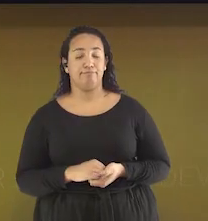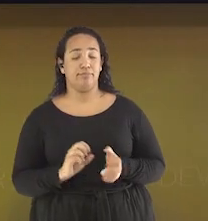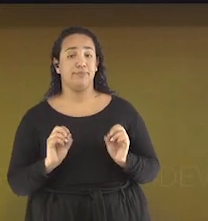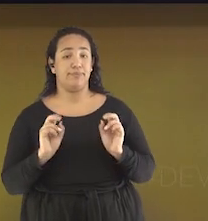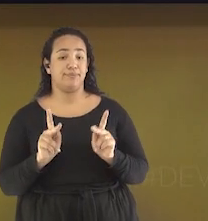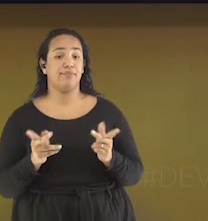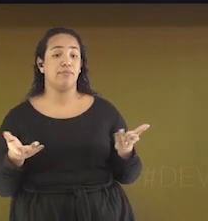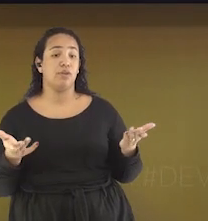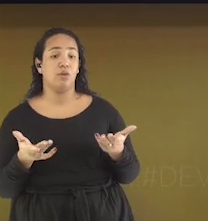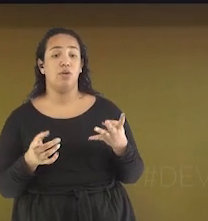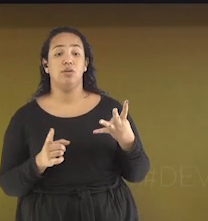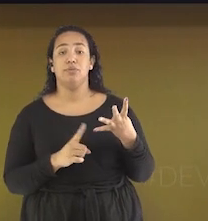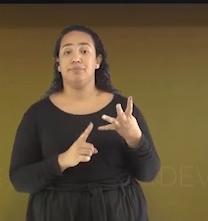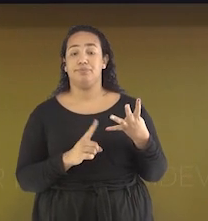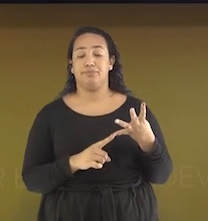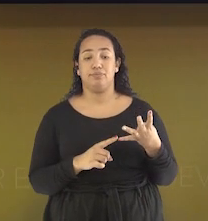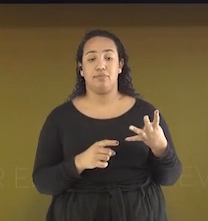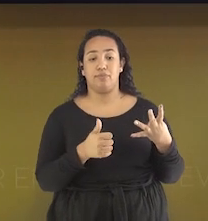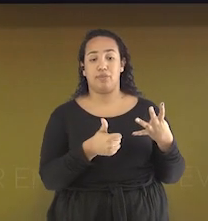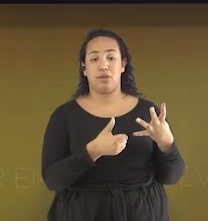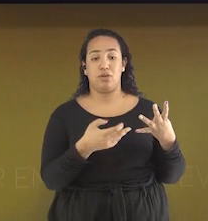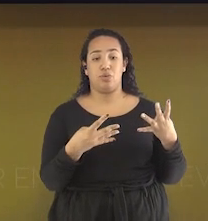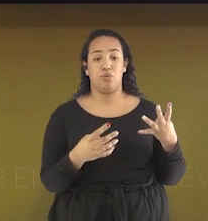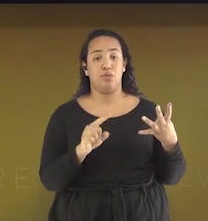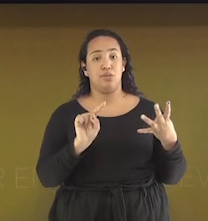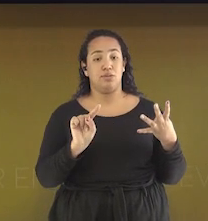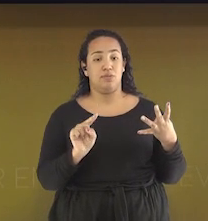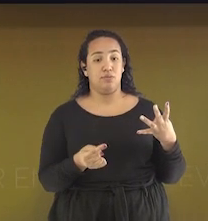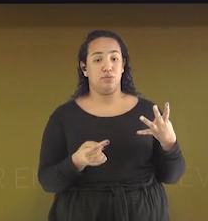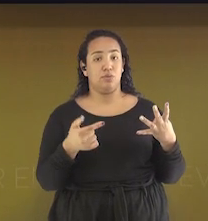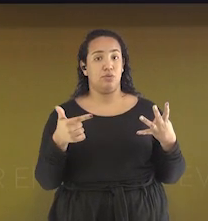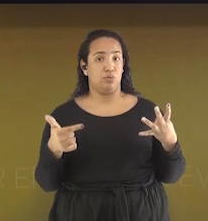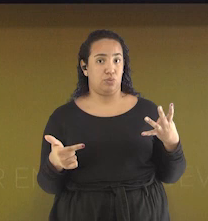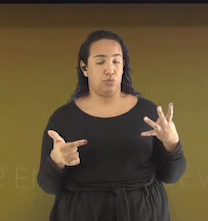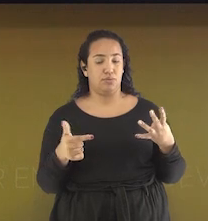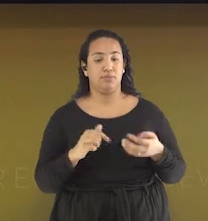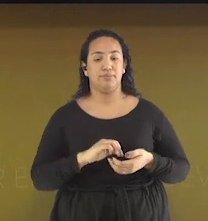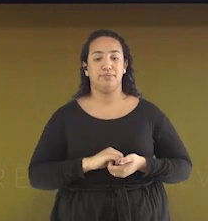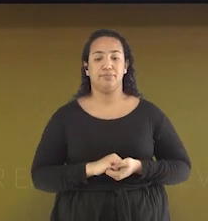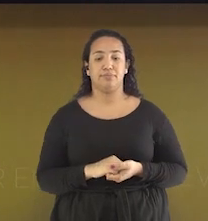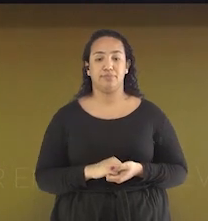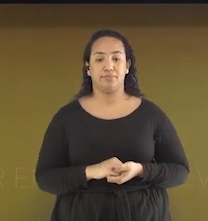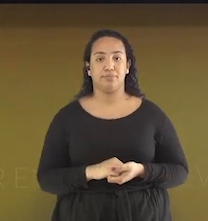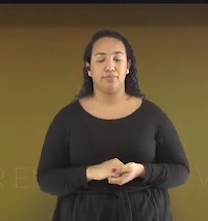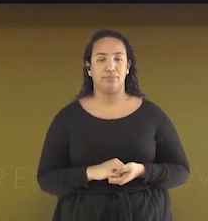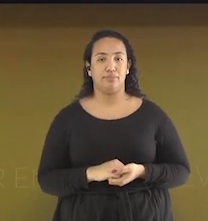Certo? E agora, o próximo número, 14,2.